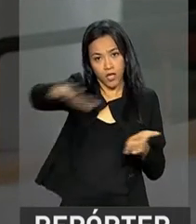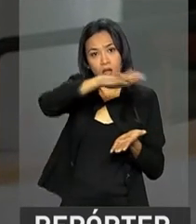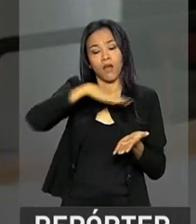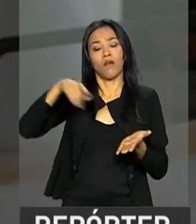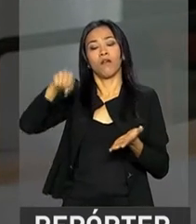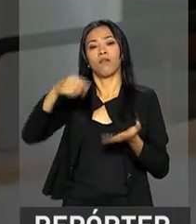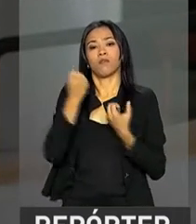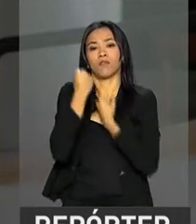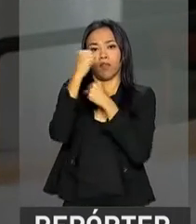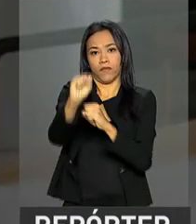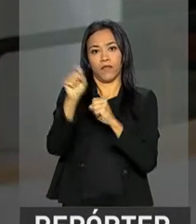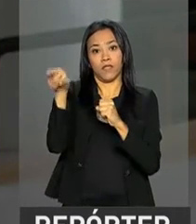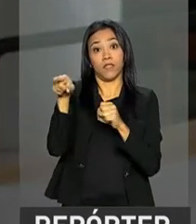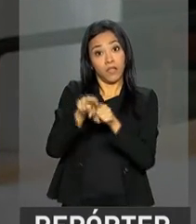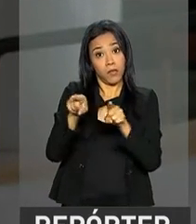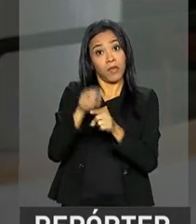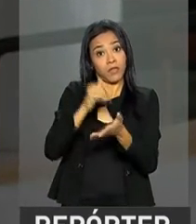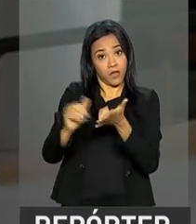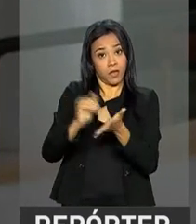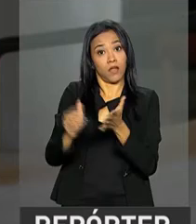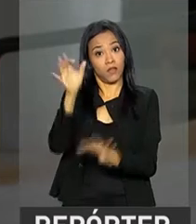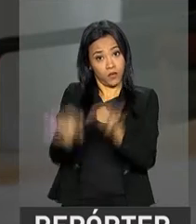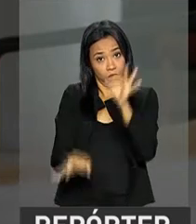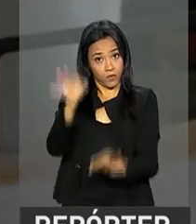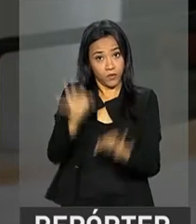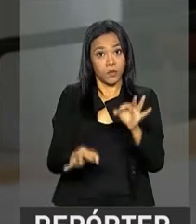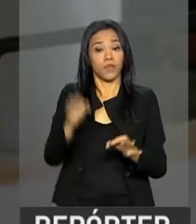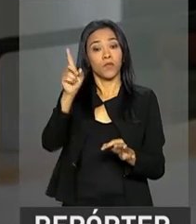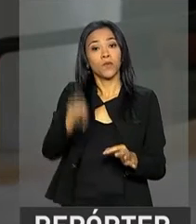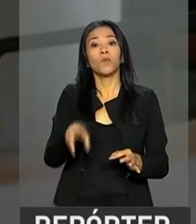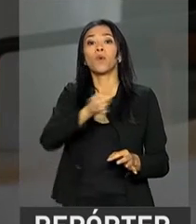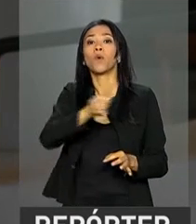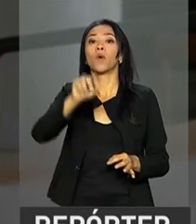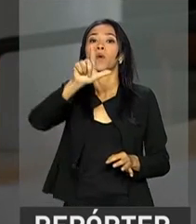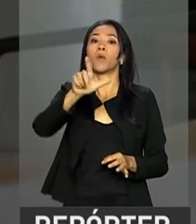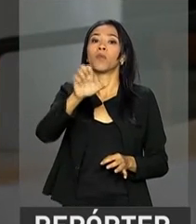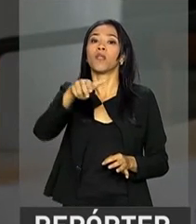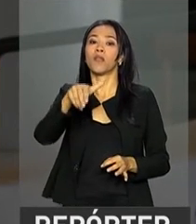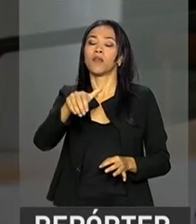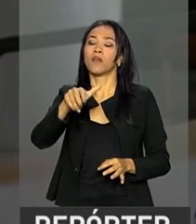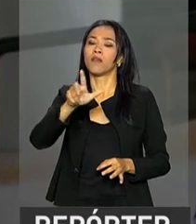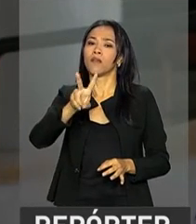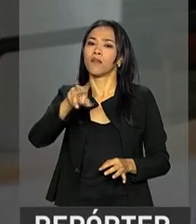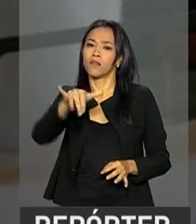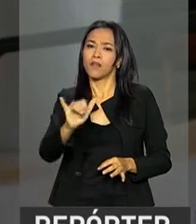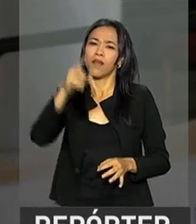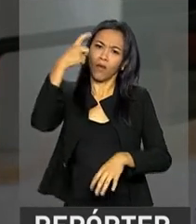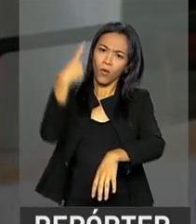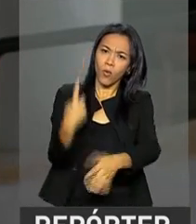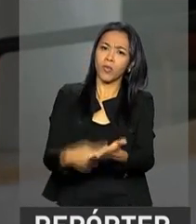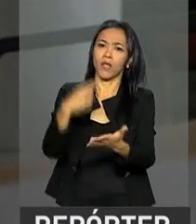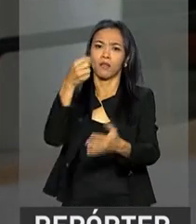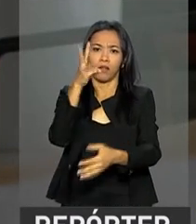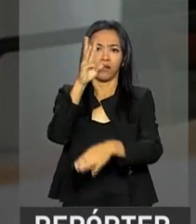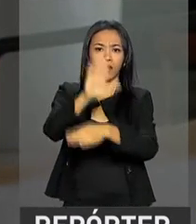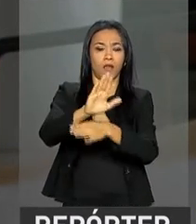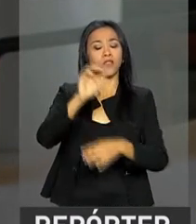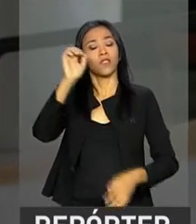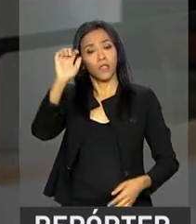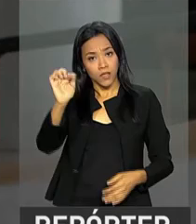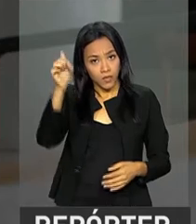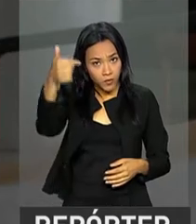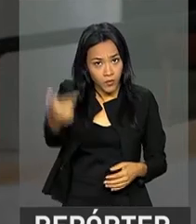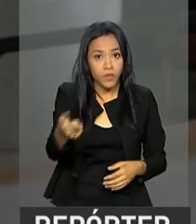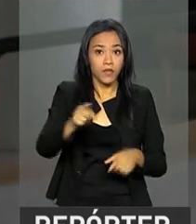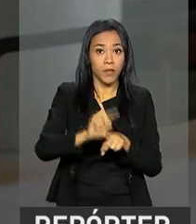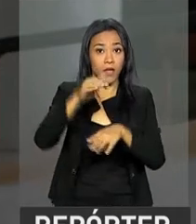secretário executivo do ministério da justiça e segurança pública josé levi reunião marcada para às 3 horas da tarde ontem no final da tarde e começo da noite